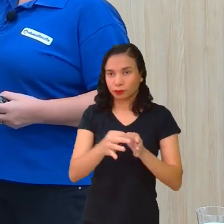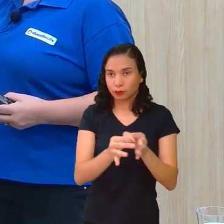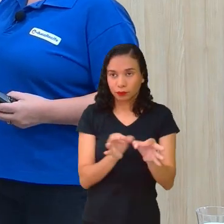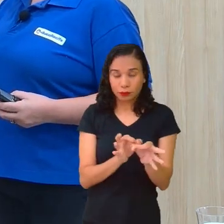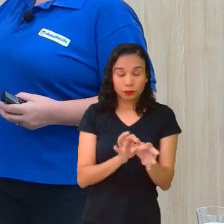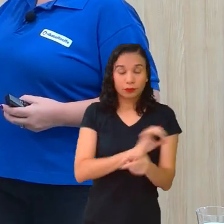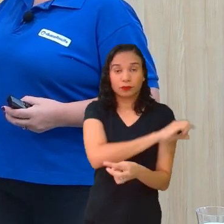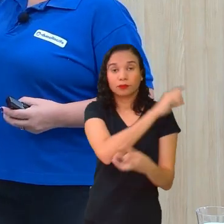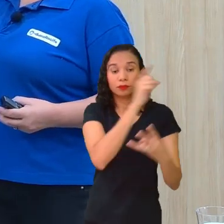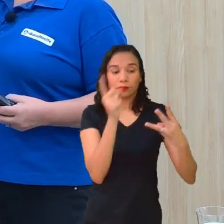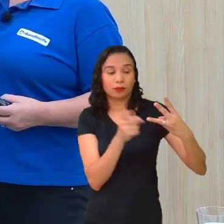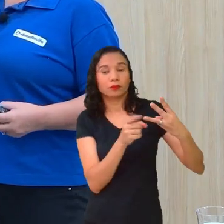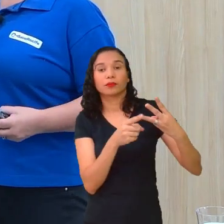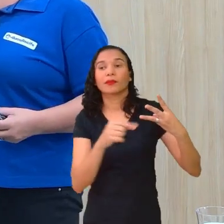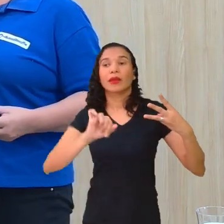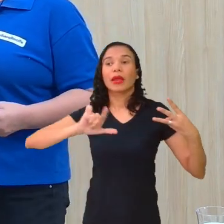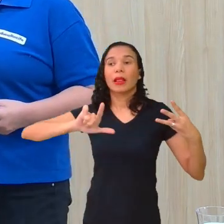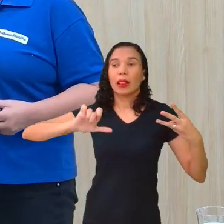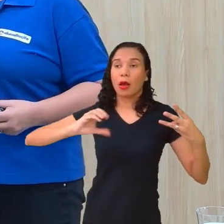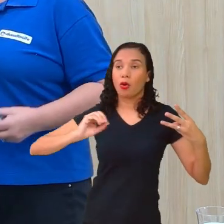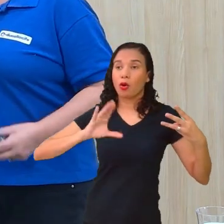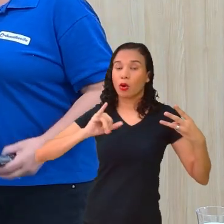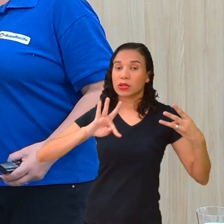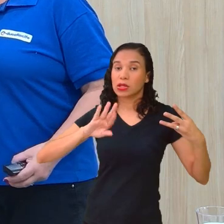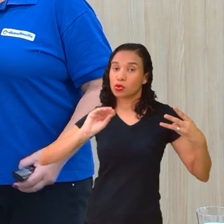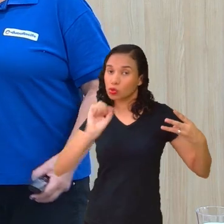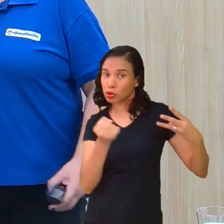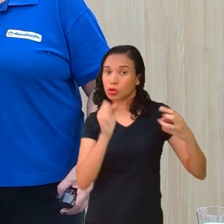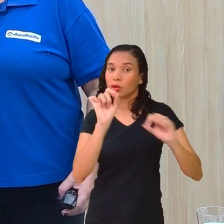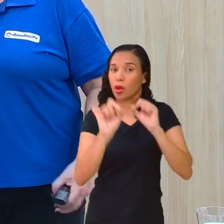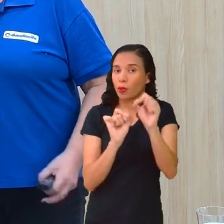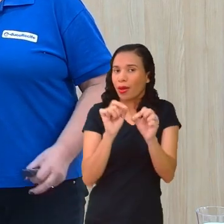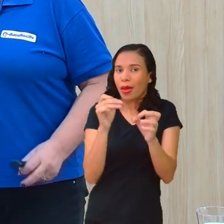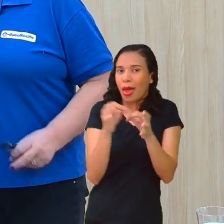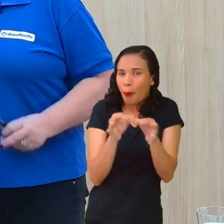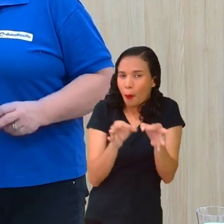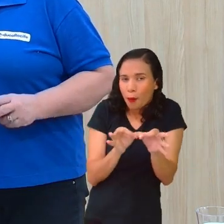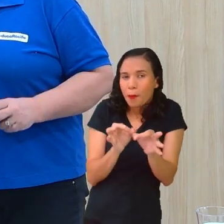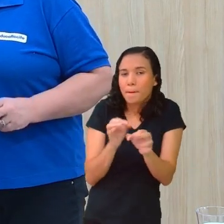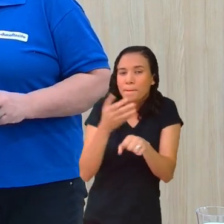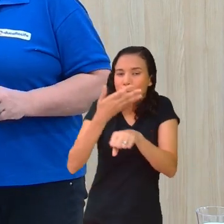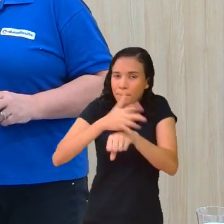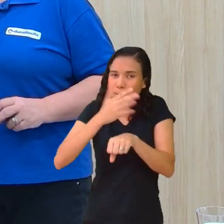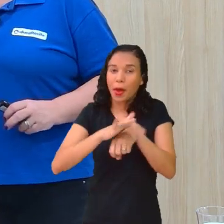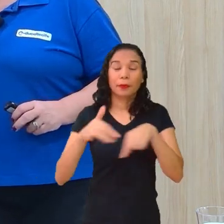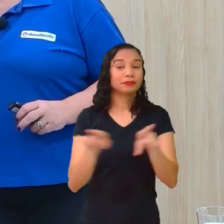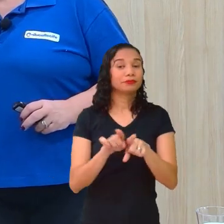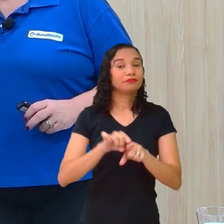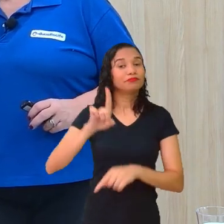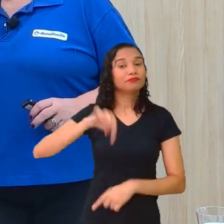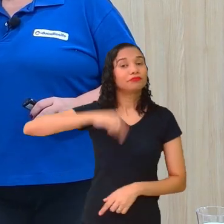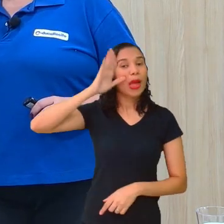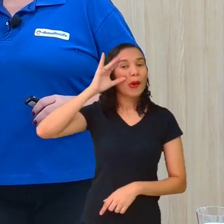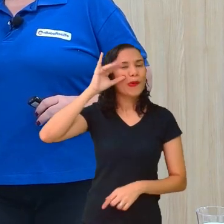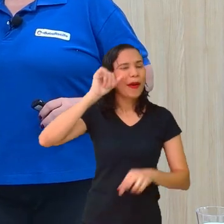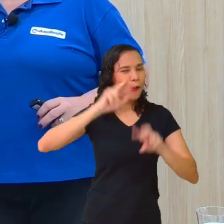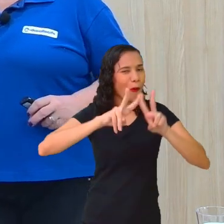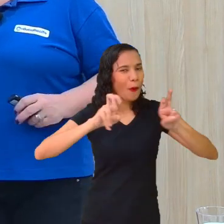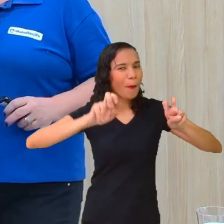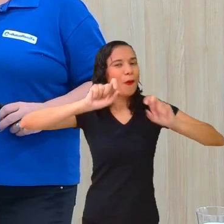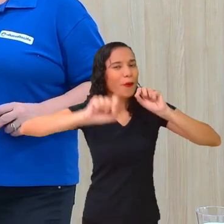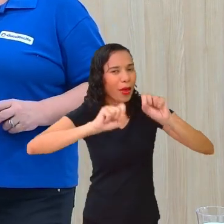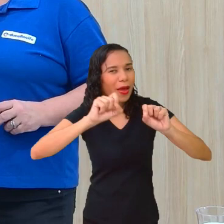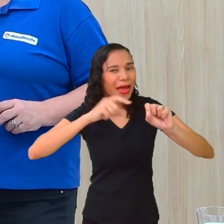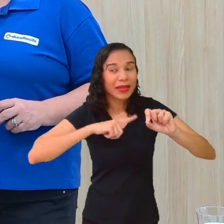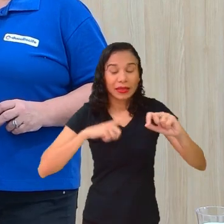A outra questão é o leucócito. Os leucócitos são os glóbulos brancos. E temos também uma curiosidade em relação aos leucócitos. Eles